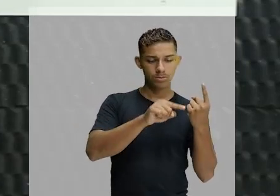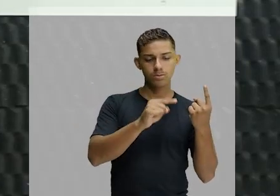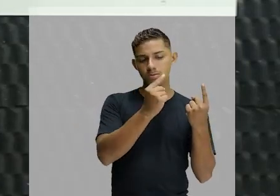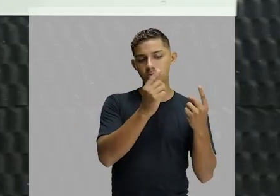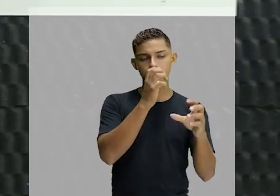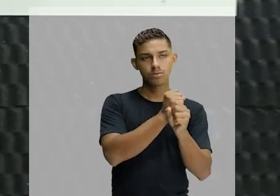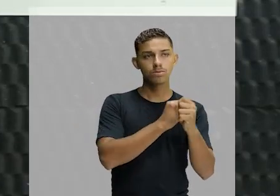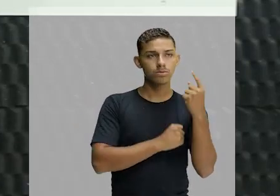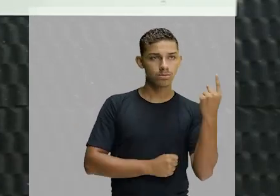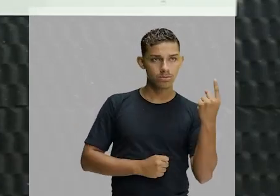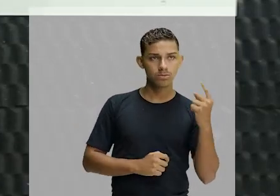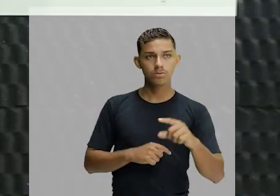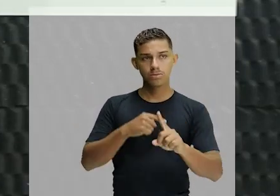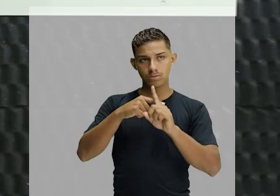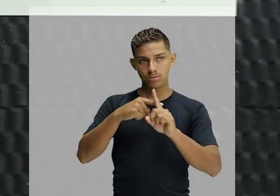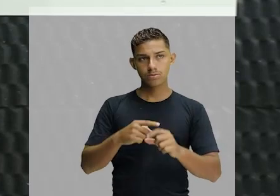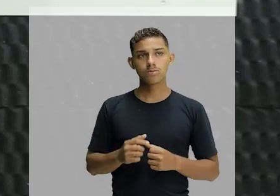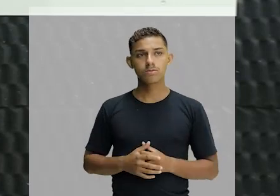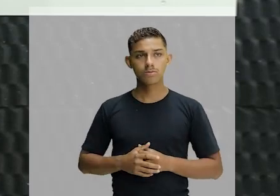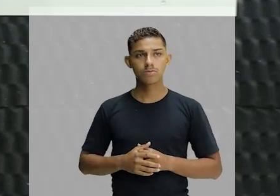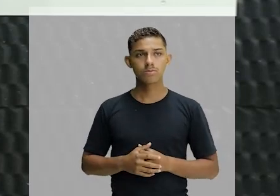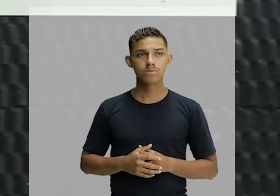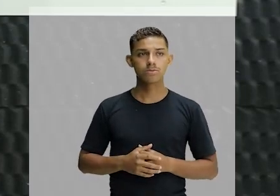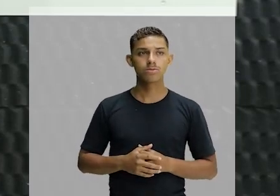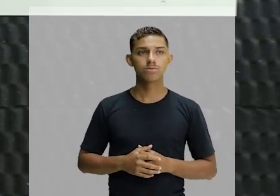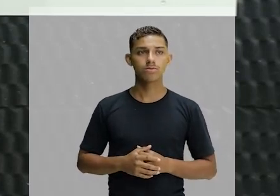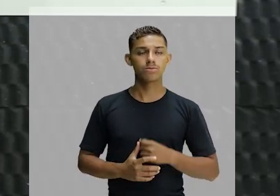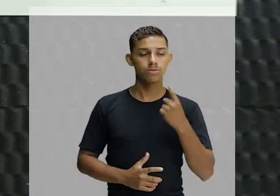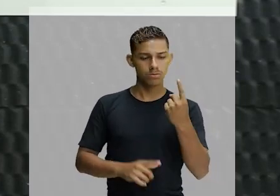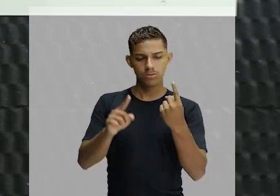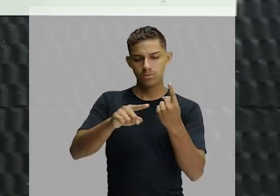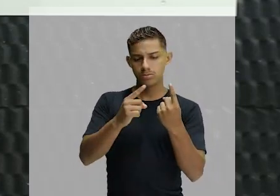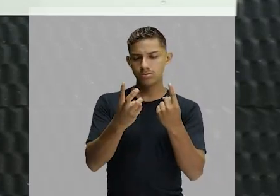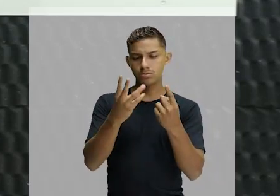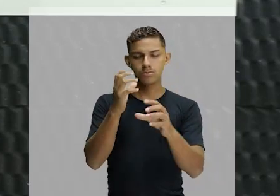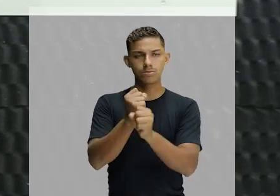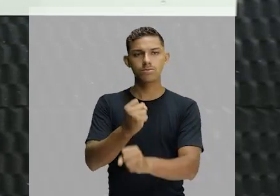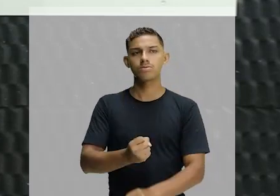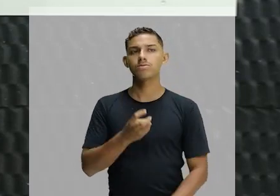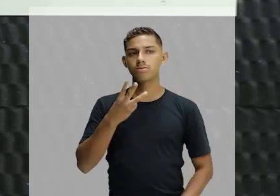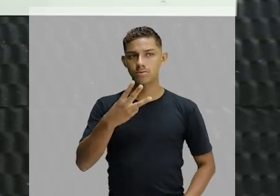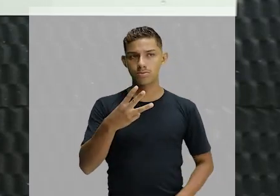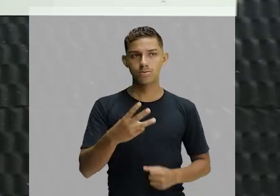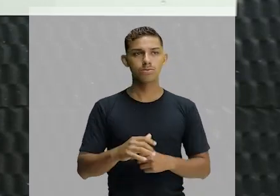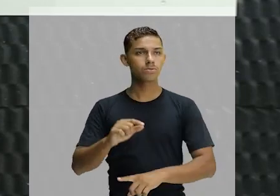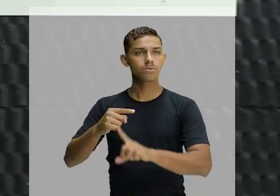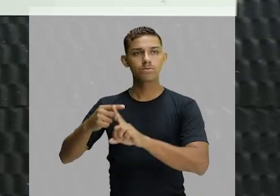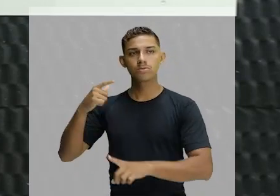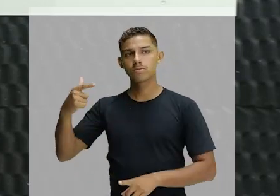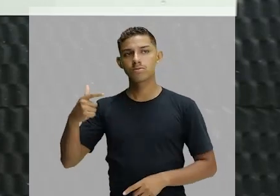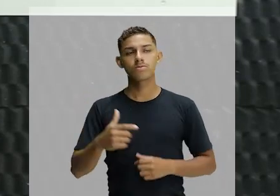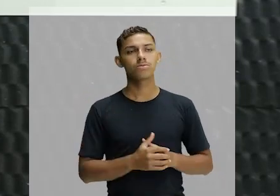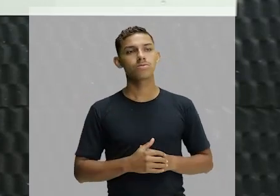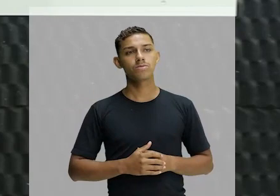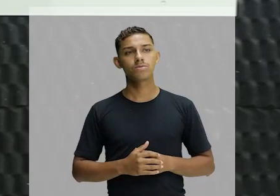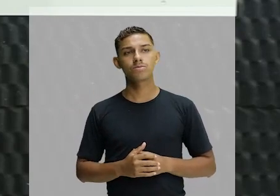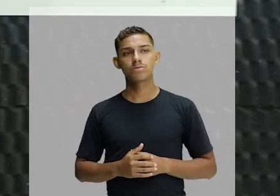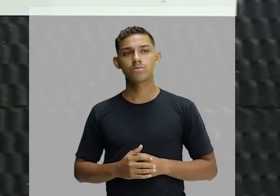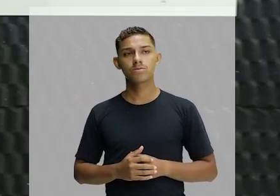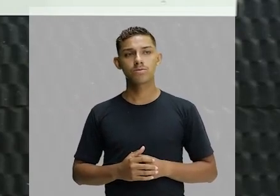mais 3 mais 2 sobre raiz